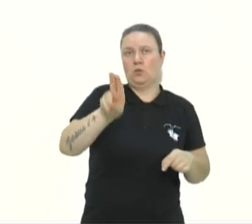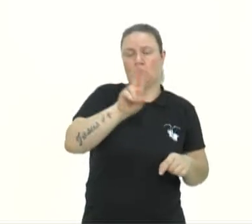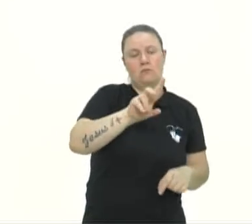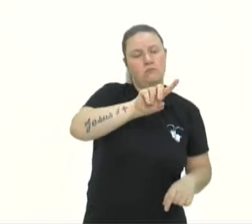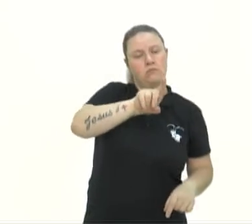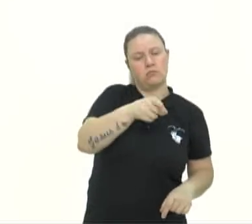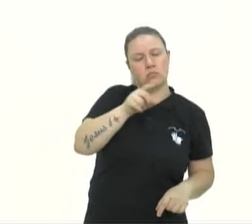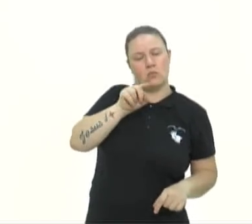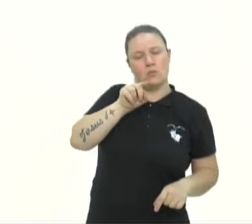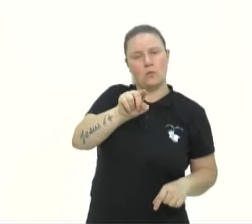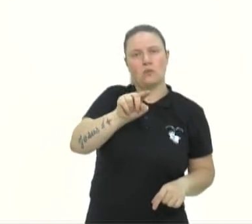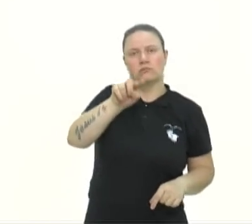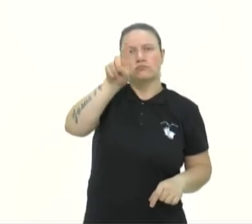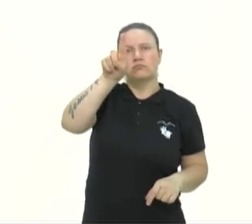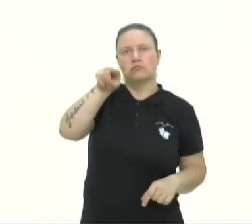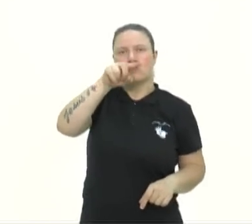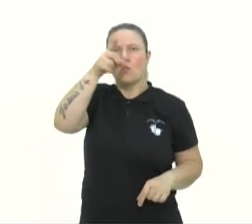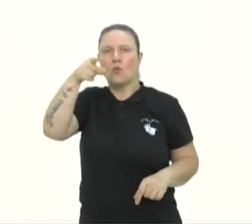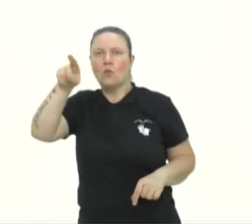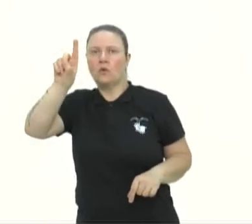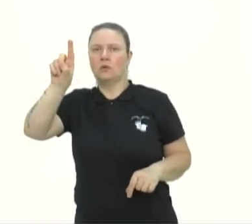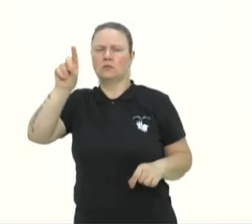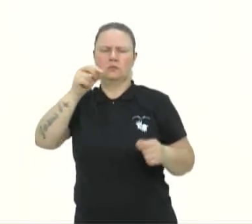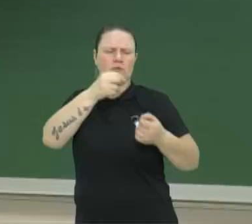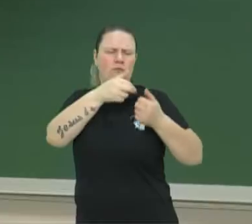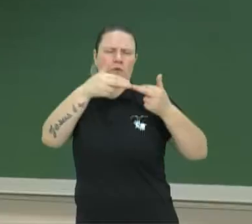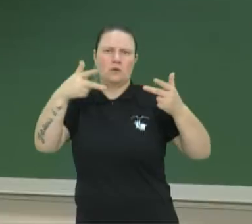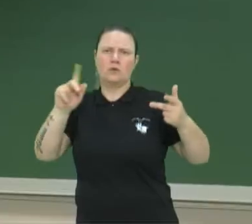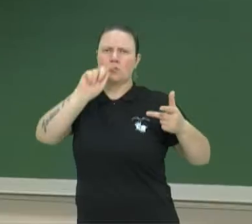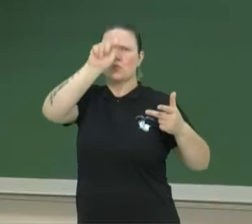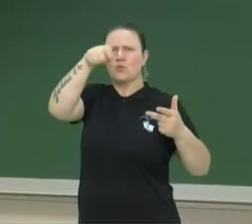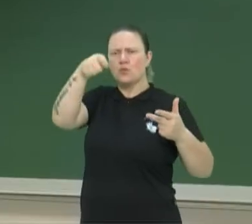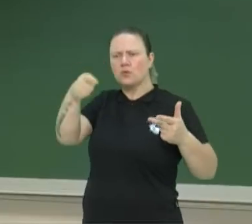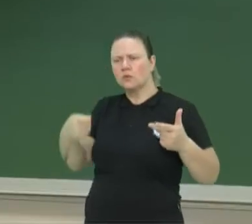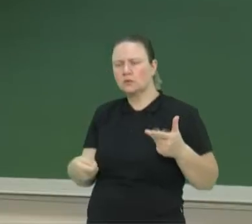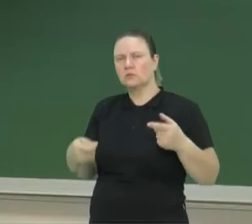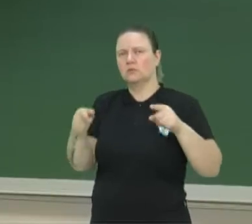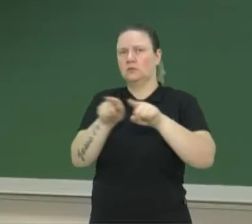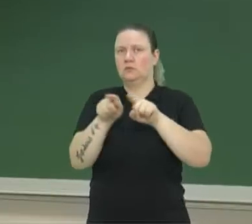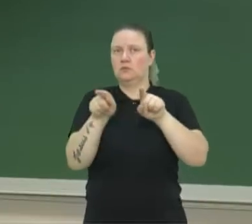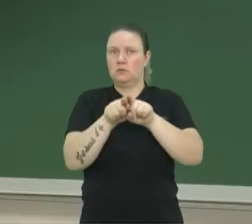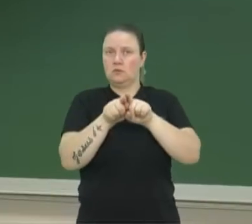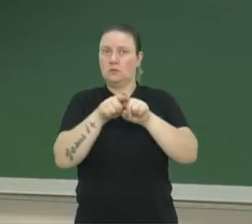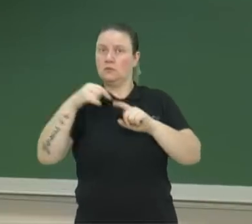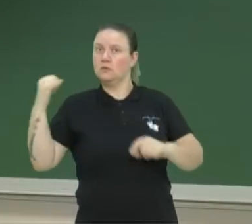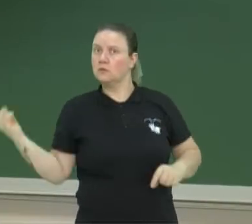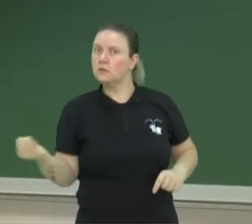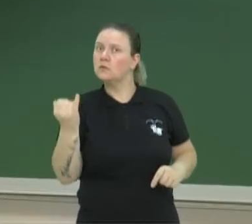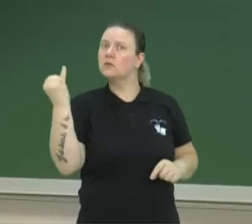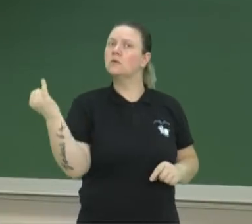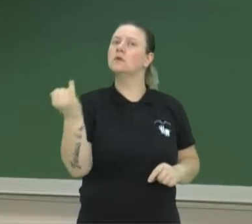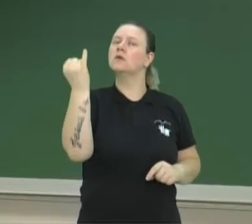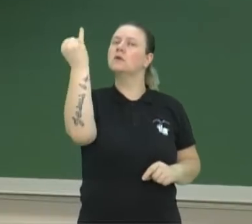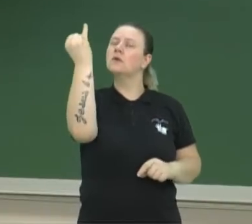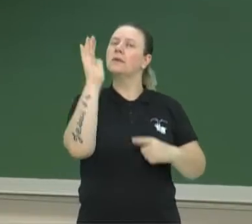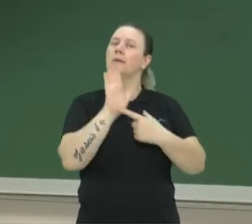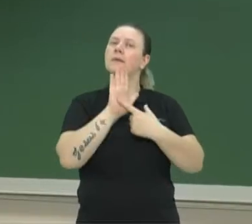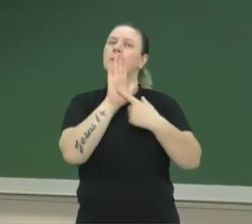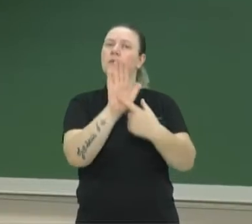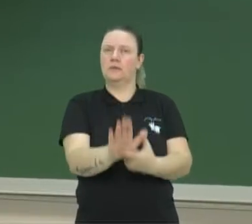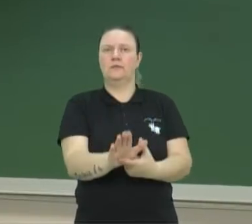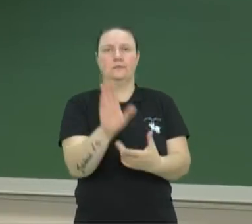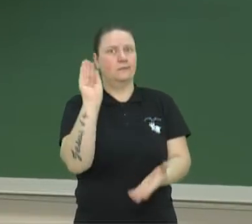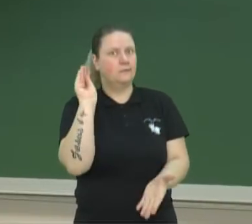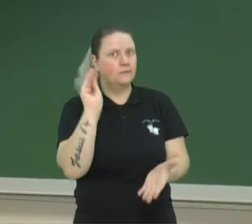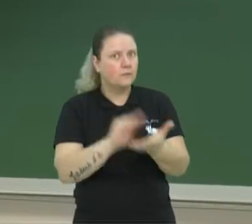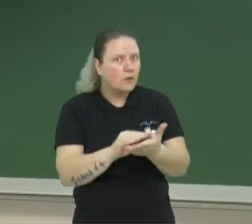pontuação, acentuação e também dos demais sinais gráficos. Então, isso é importantíssimo no nosso texto. Não pode